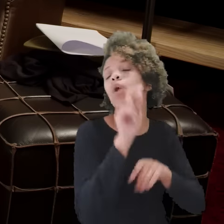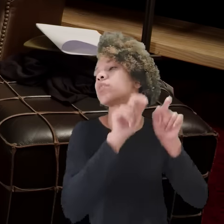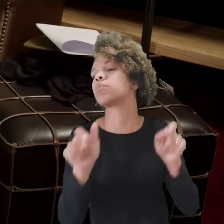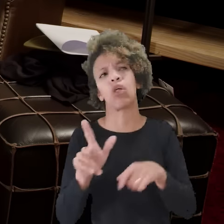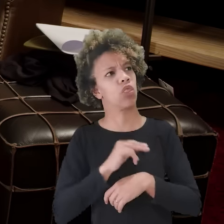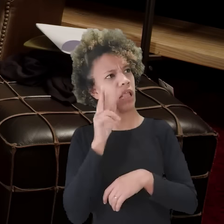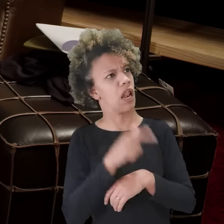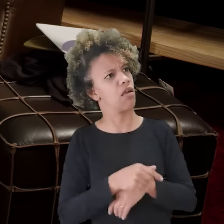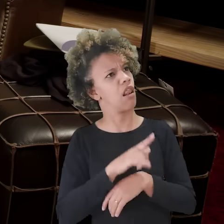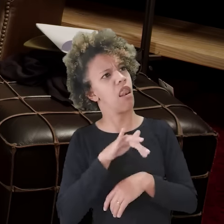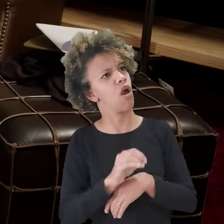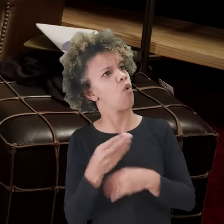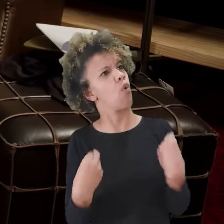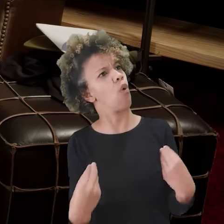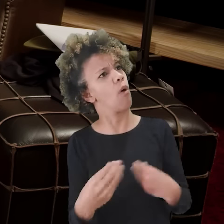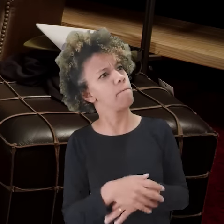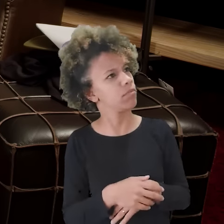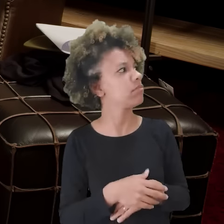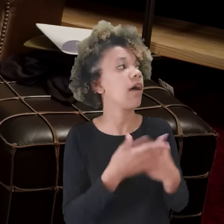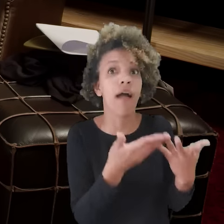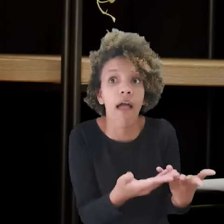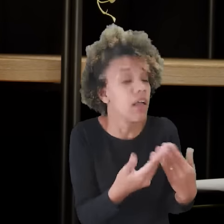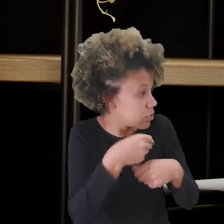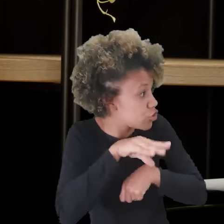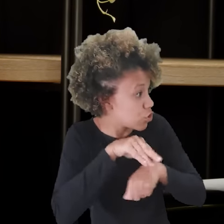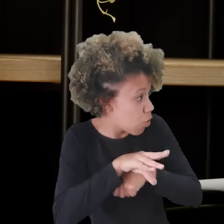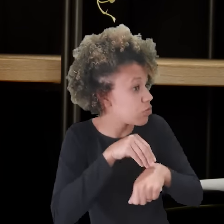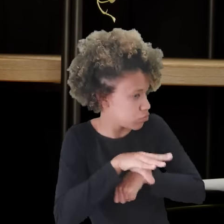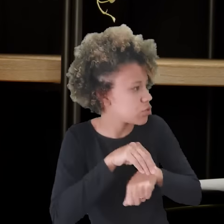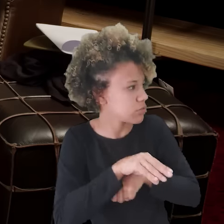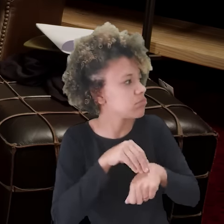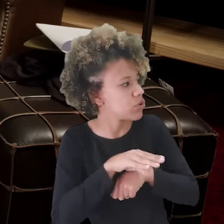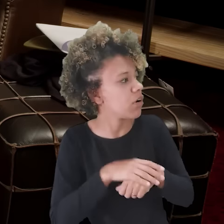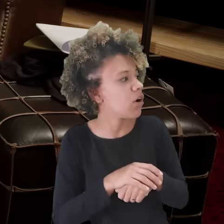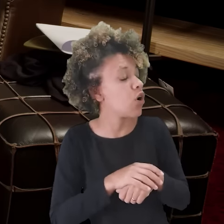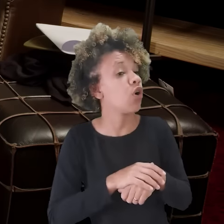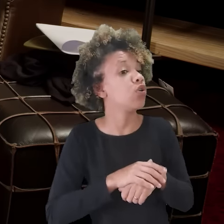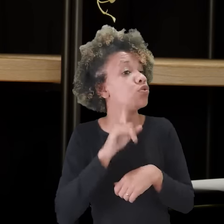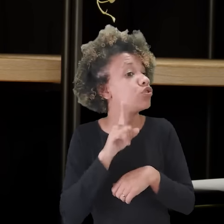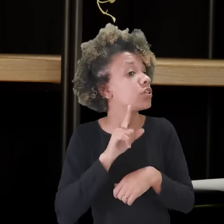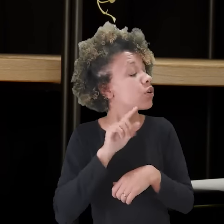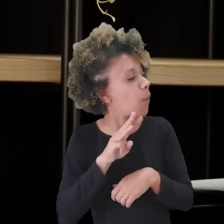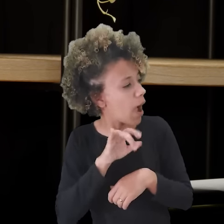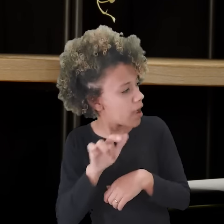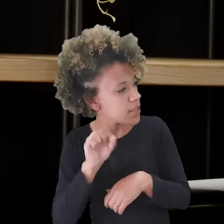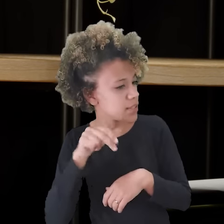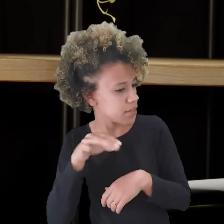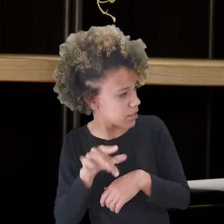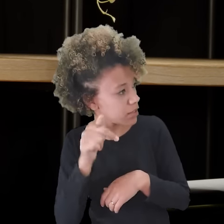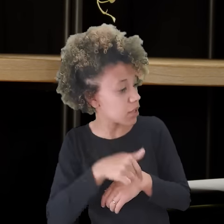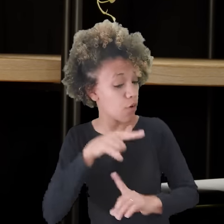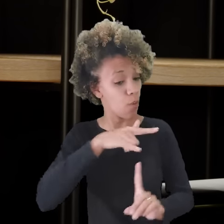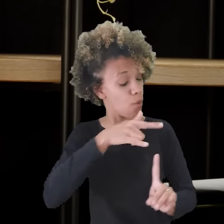outro cara E aí o cara fica assim gente como é que tu fala isso na verdade a gente sugeriu isso velho novo a gente sugeriu isso no dia que o Alisson Santana